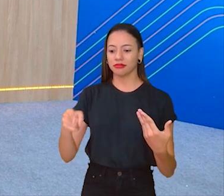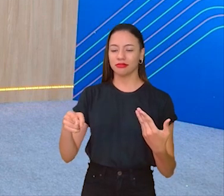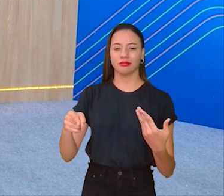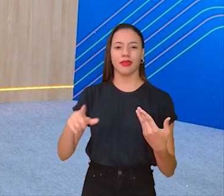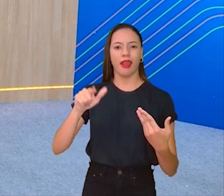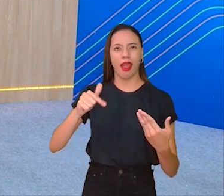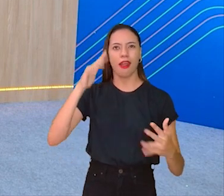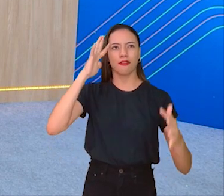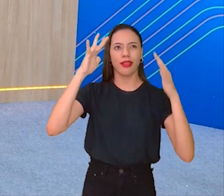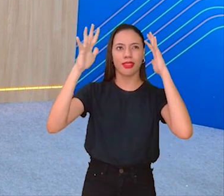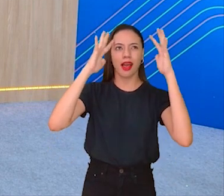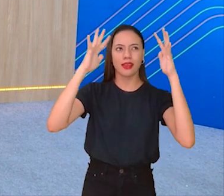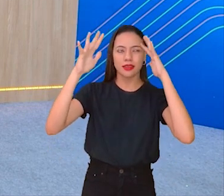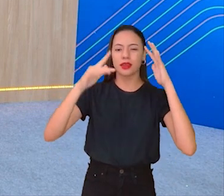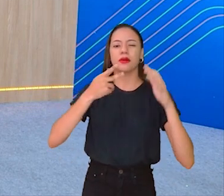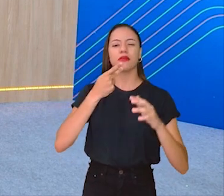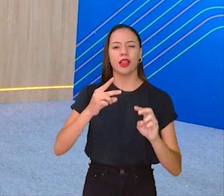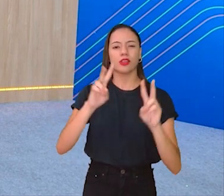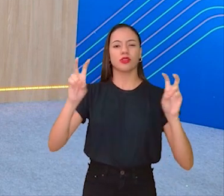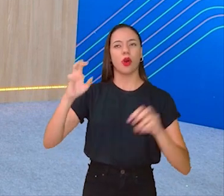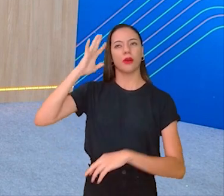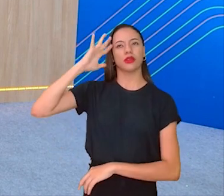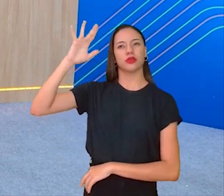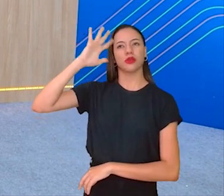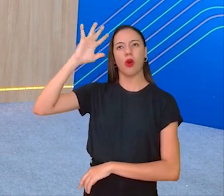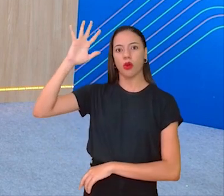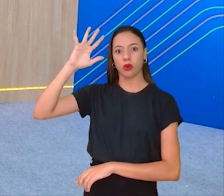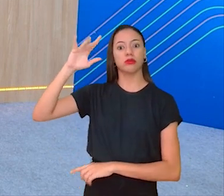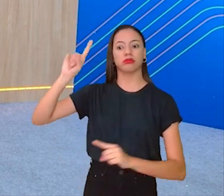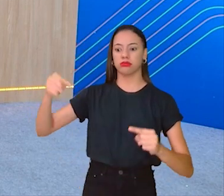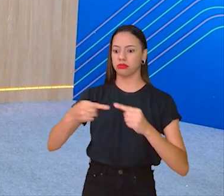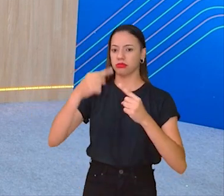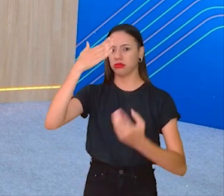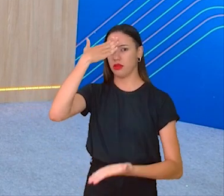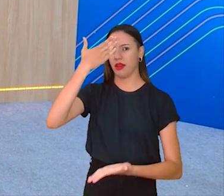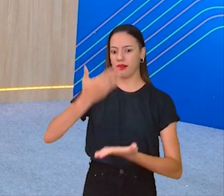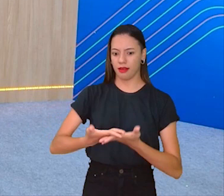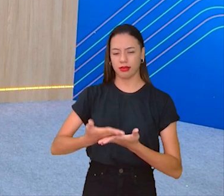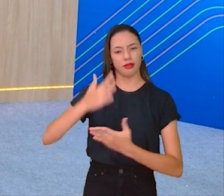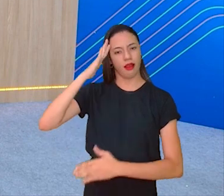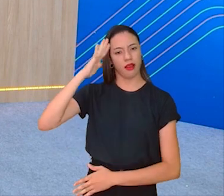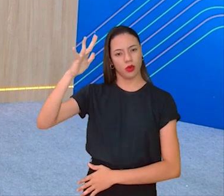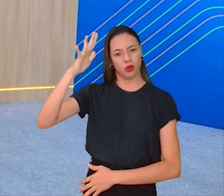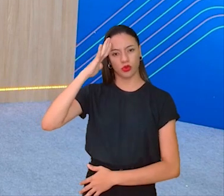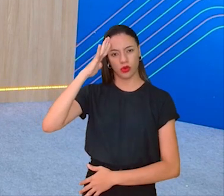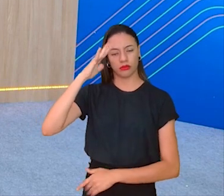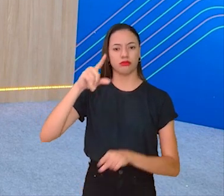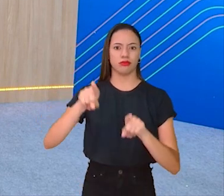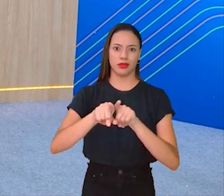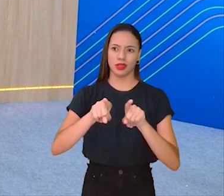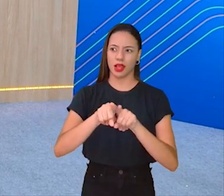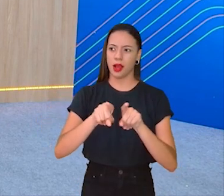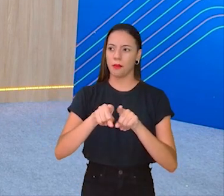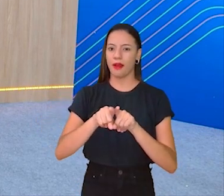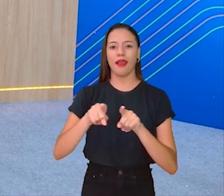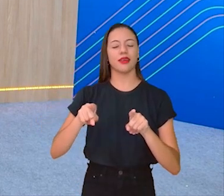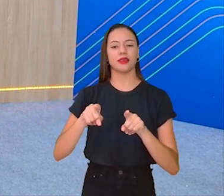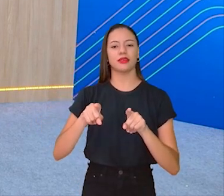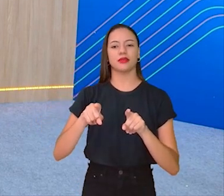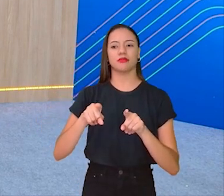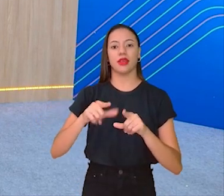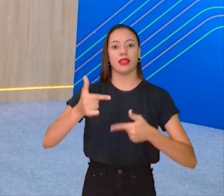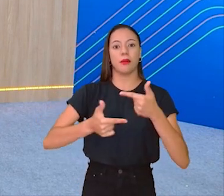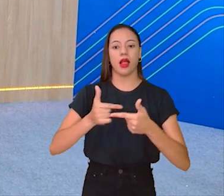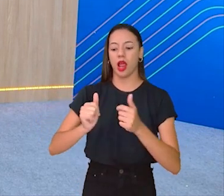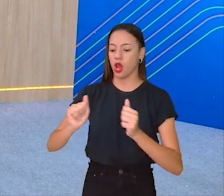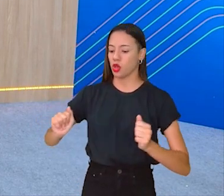fantasiosa para falar de sonho, para falar do acreditar, né? Nesse sonho. E do trabalhar em conjunto, né, Yolanda? Para